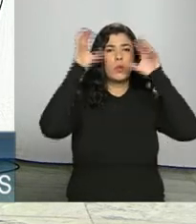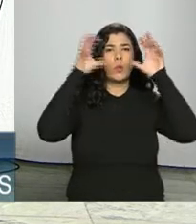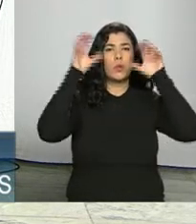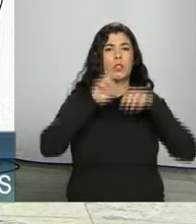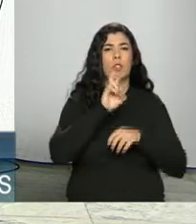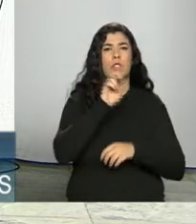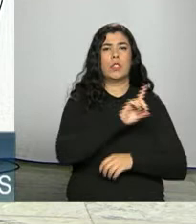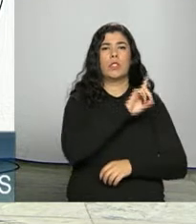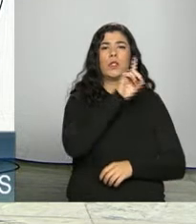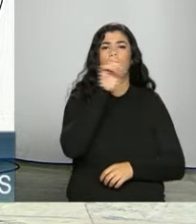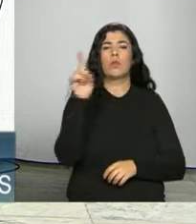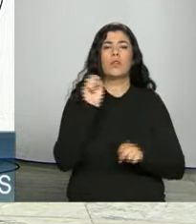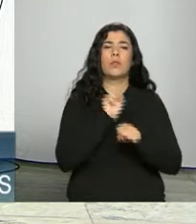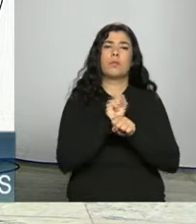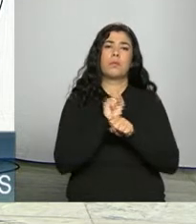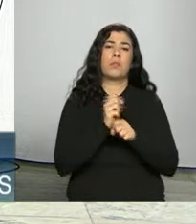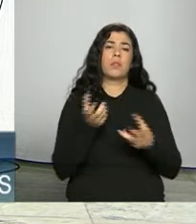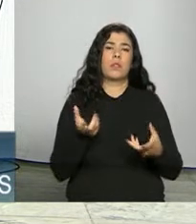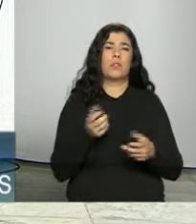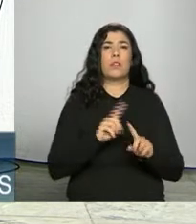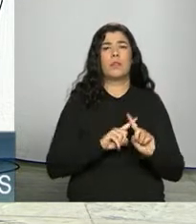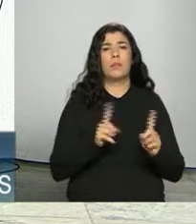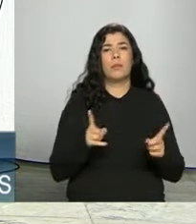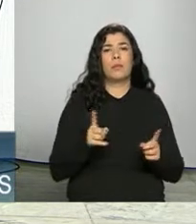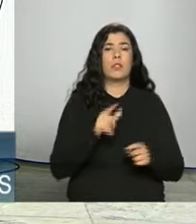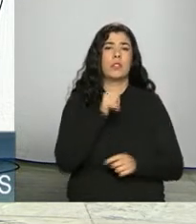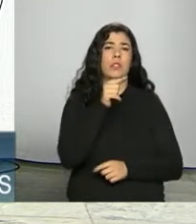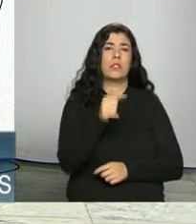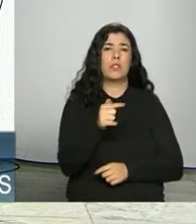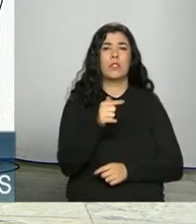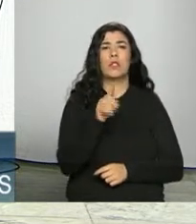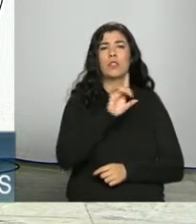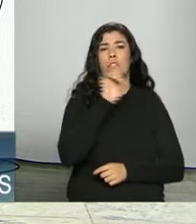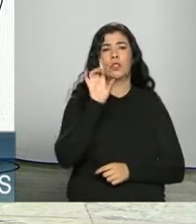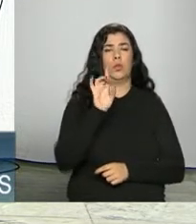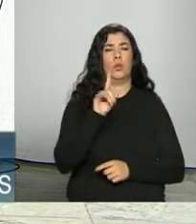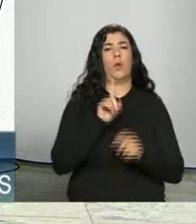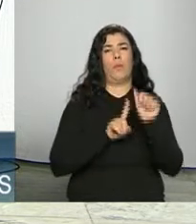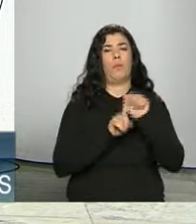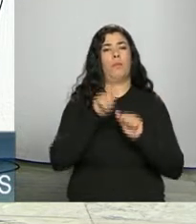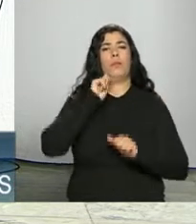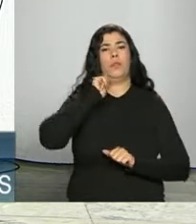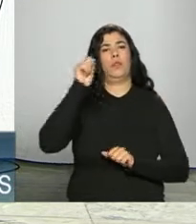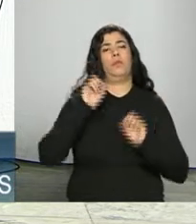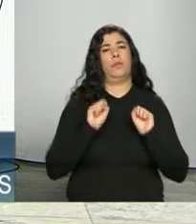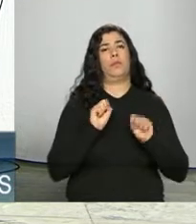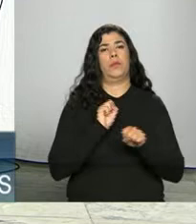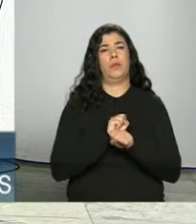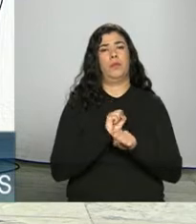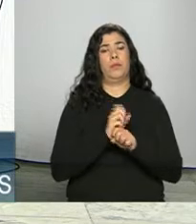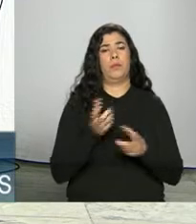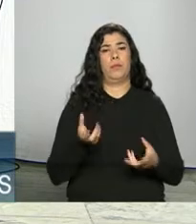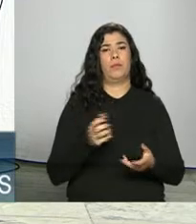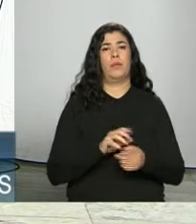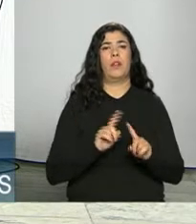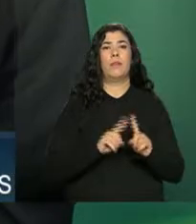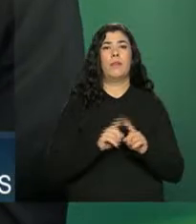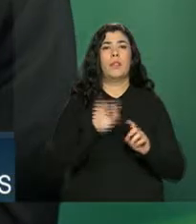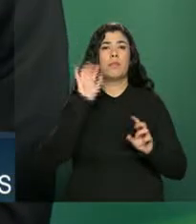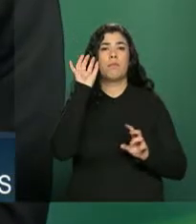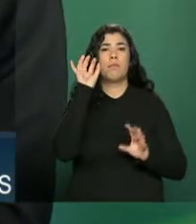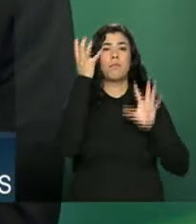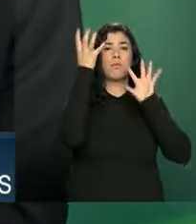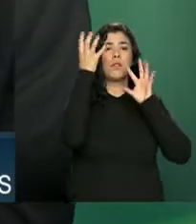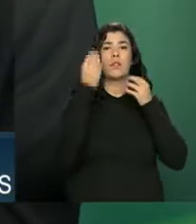dias a gente conseguir enxergar um pouco mais Então realmente a chuva já entraram no regime de transiente de transição rápida